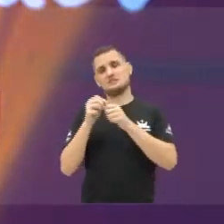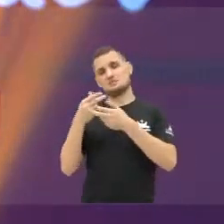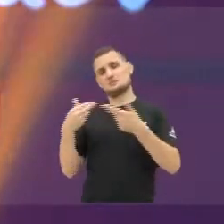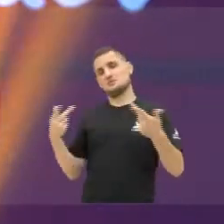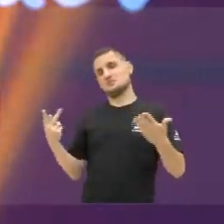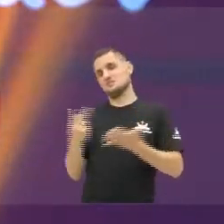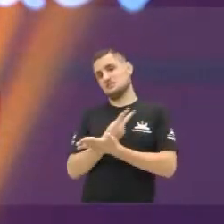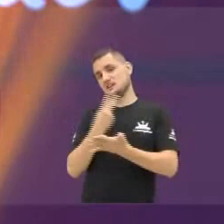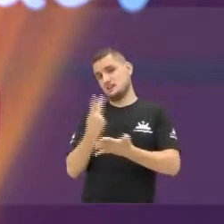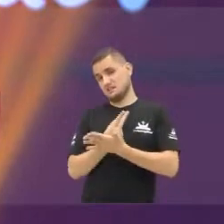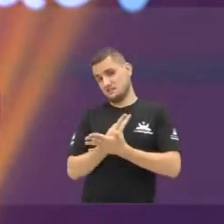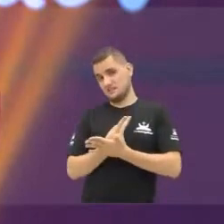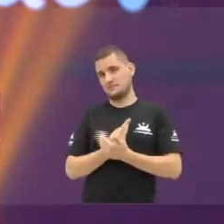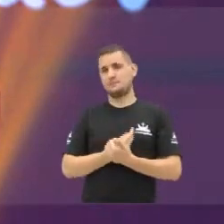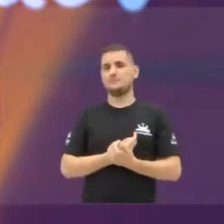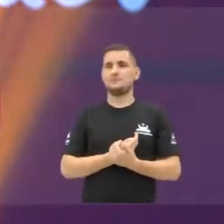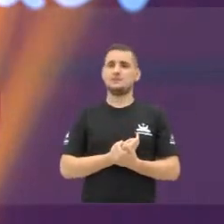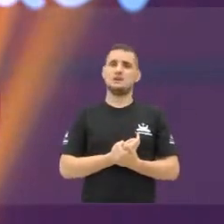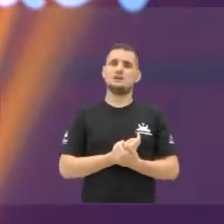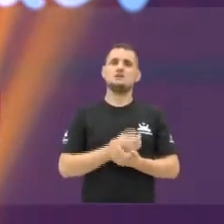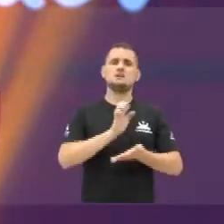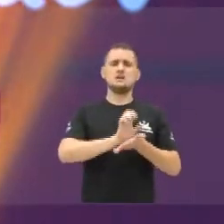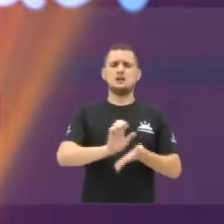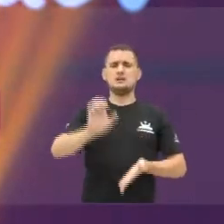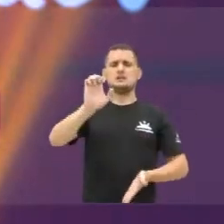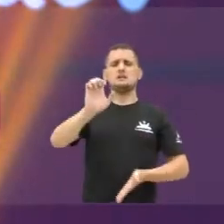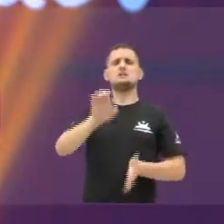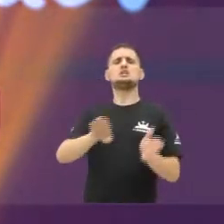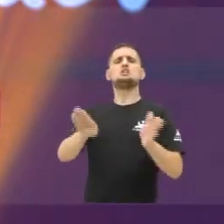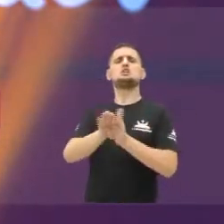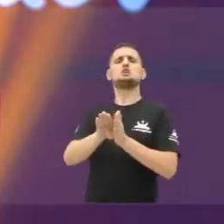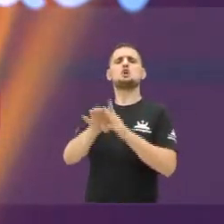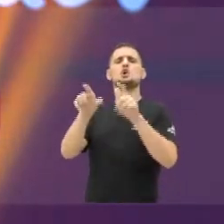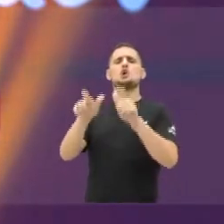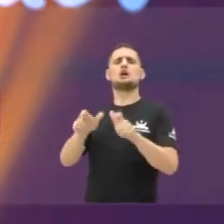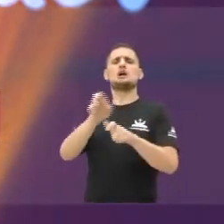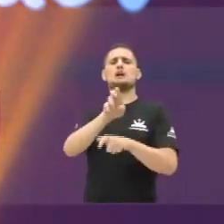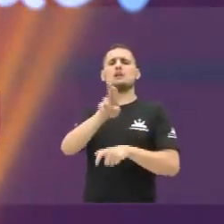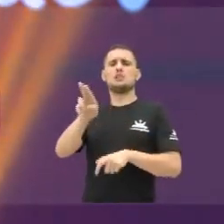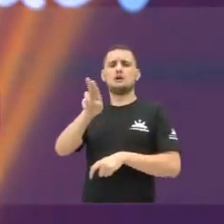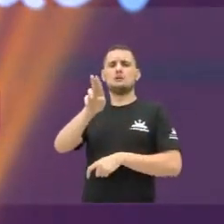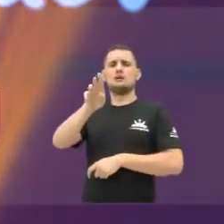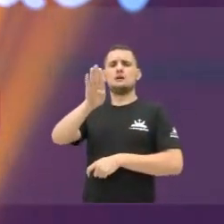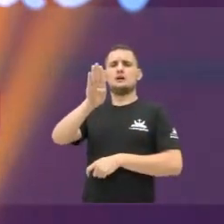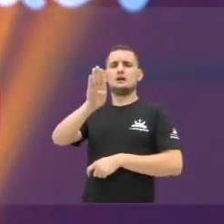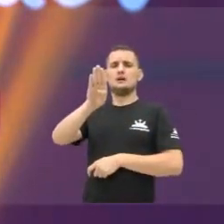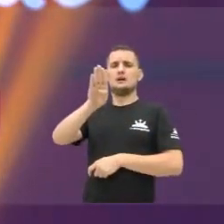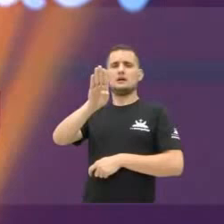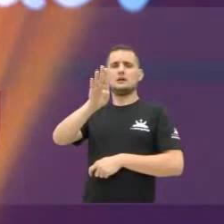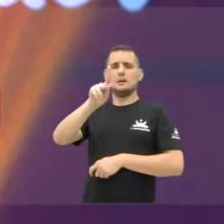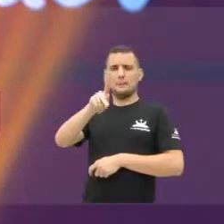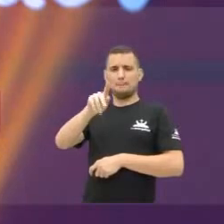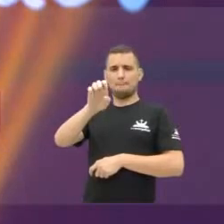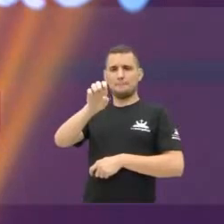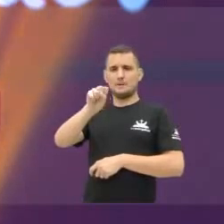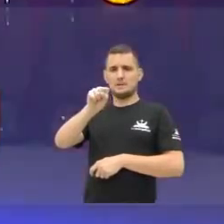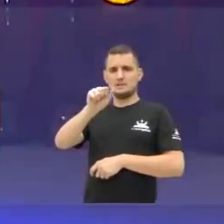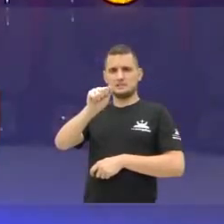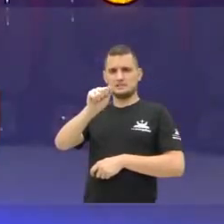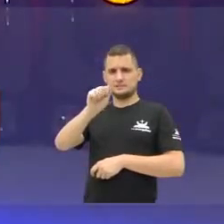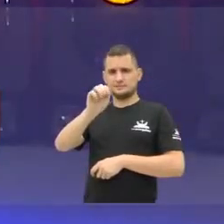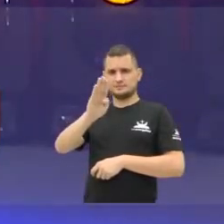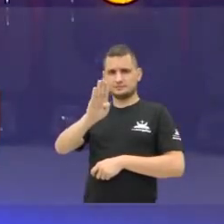E ele chegou em Bersabeia. O que é Bersabeia? Lá em Gênesis 27, é a